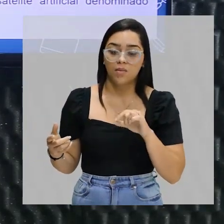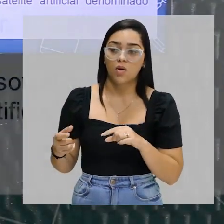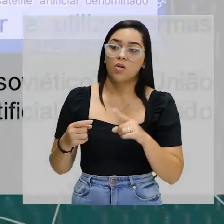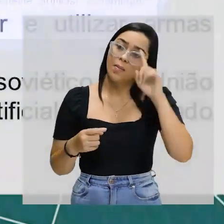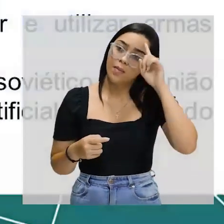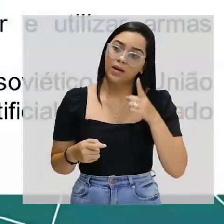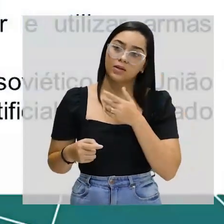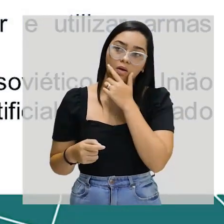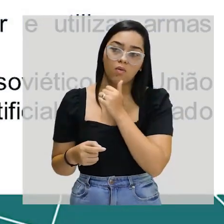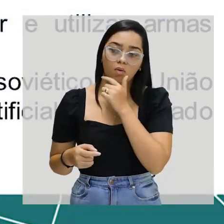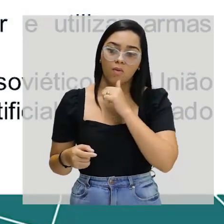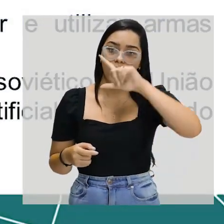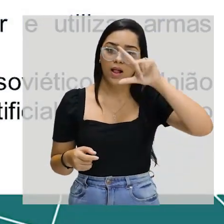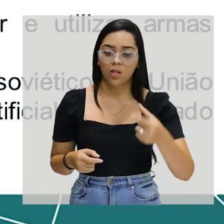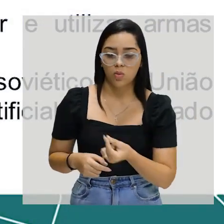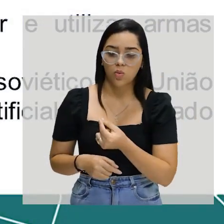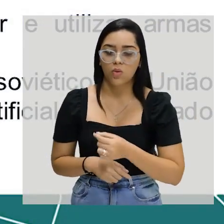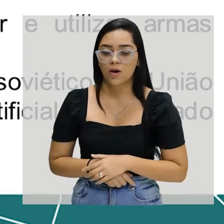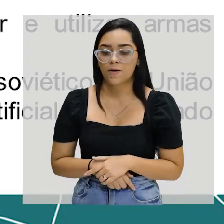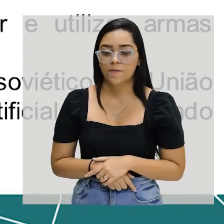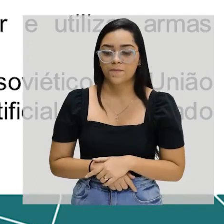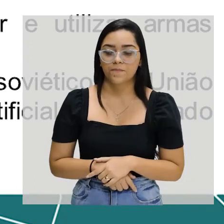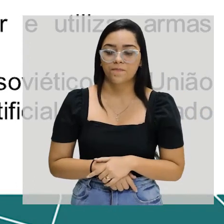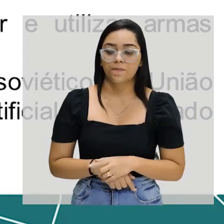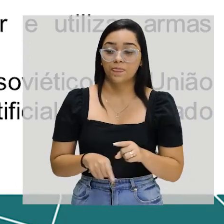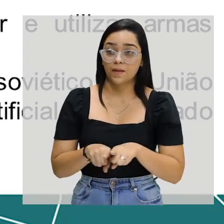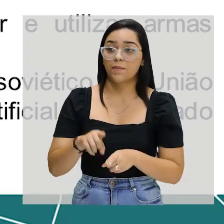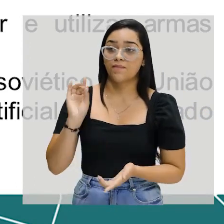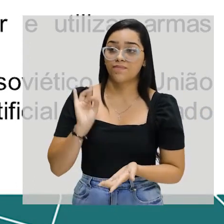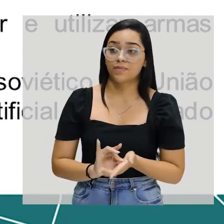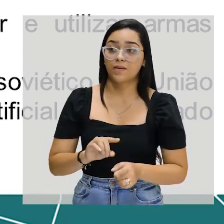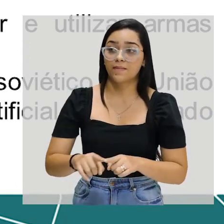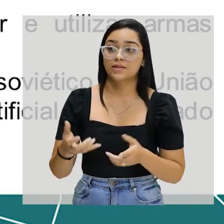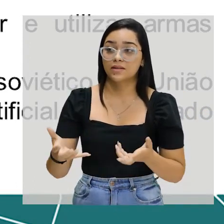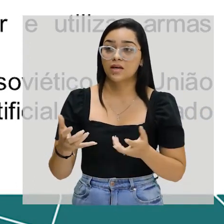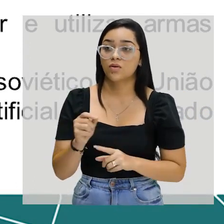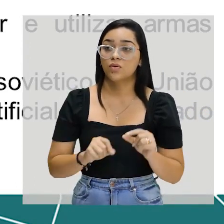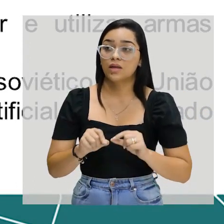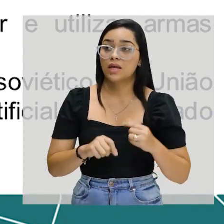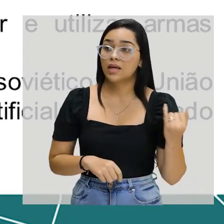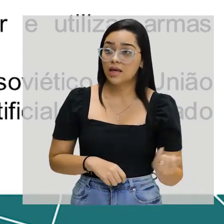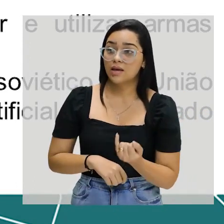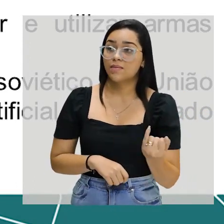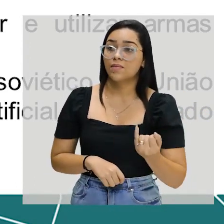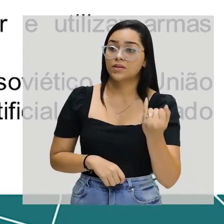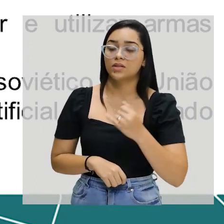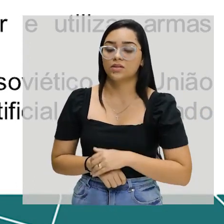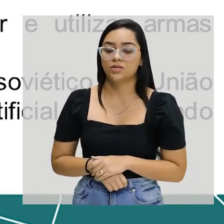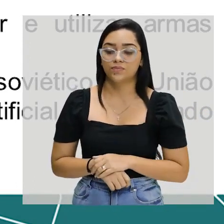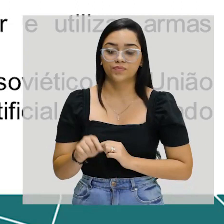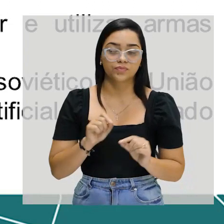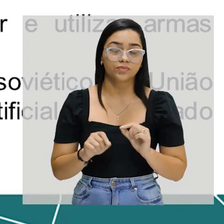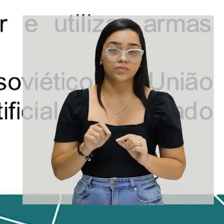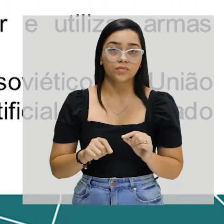né uma um homem à lua tá certo isso é verdade mas só quero te frisar uma coisa muito importante tá a corrida